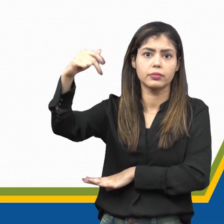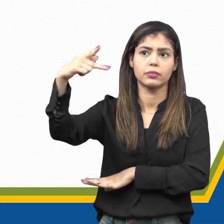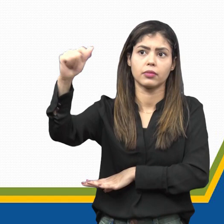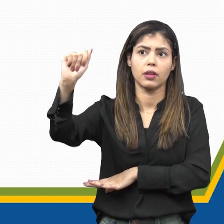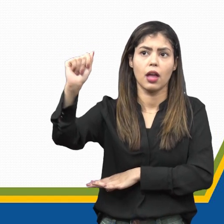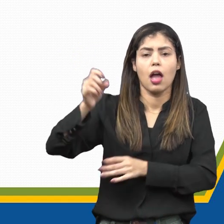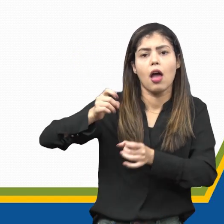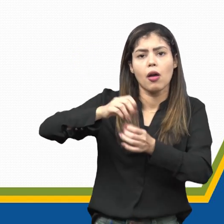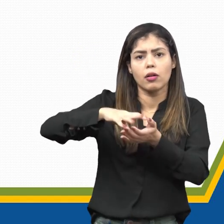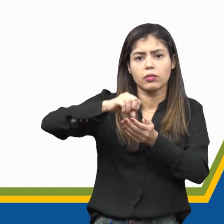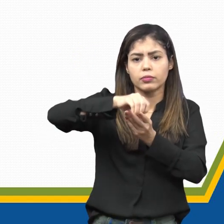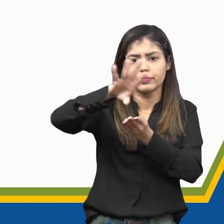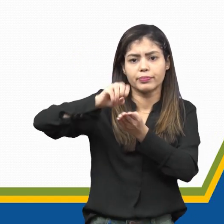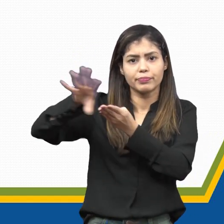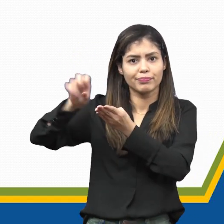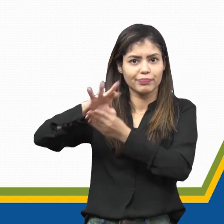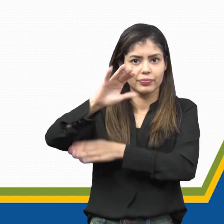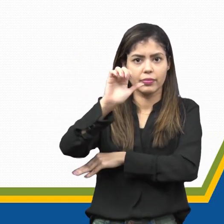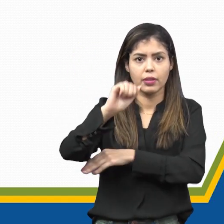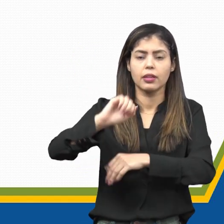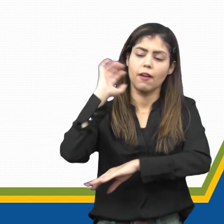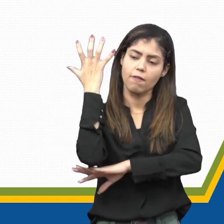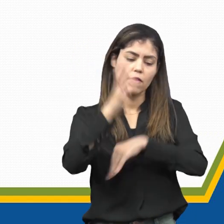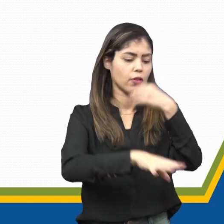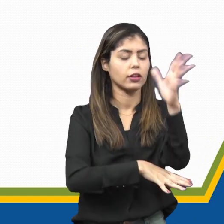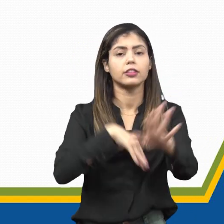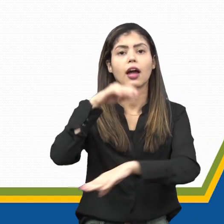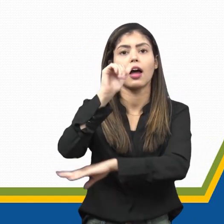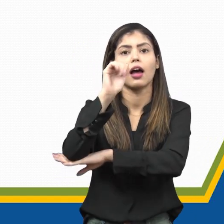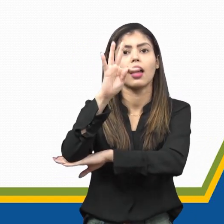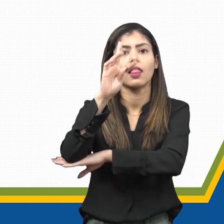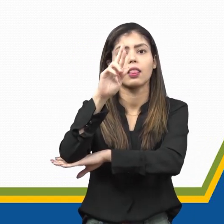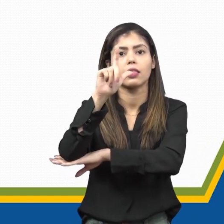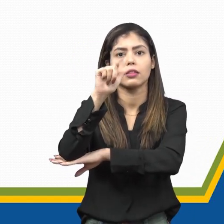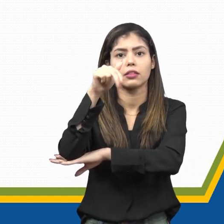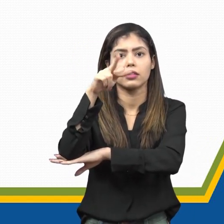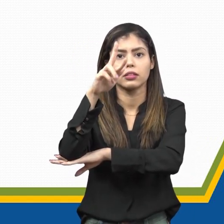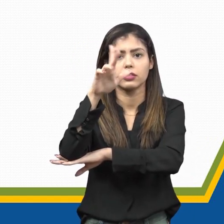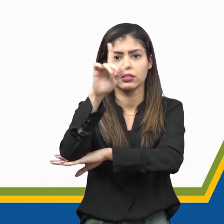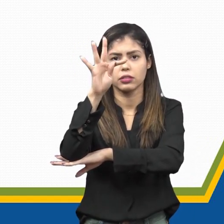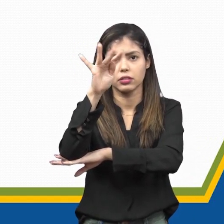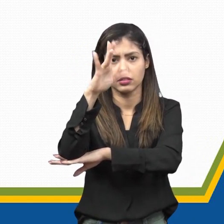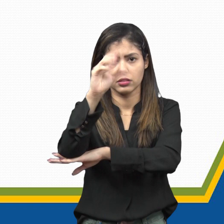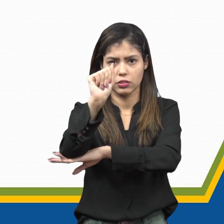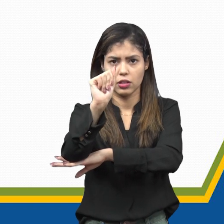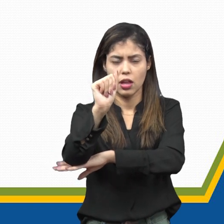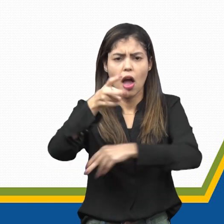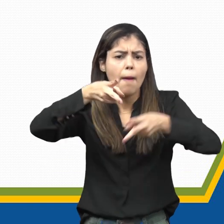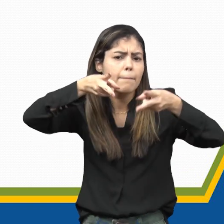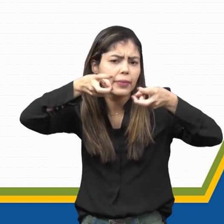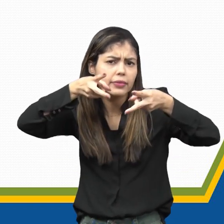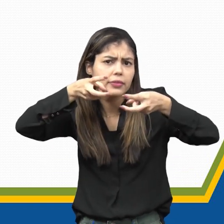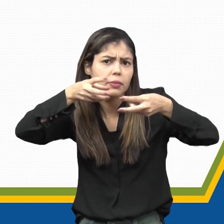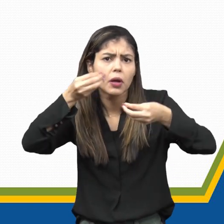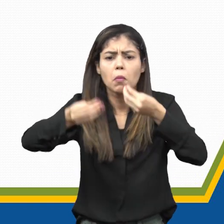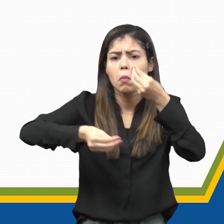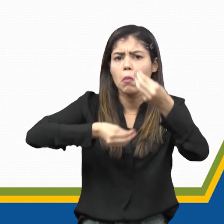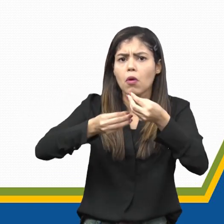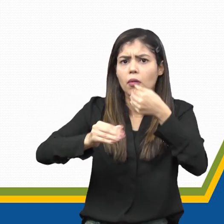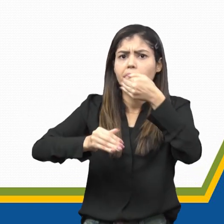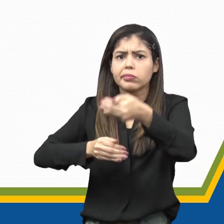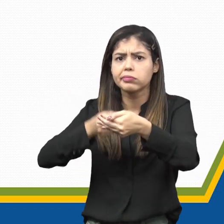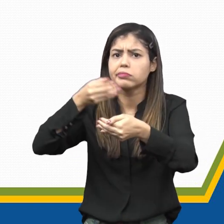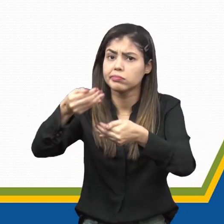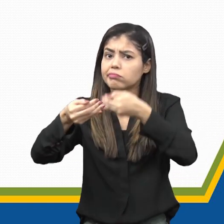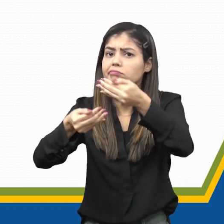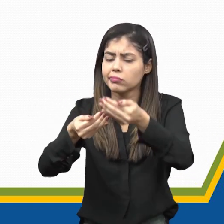fala da distribuição da Mata Atlântica. Por que eu trouxe esse mapa? Para a gente perceber como esse processo de extração